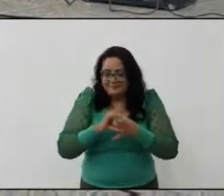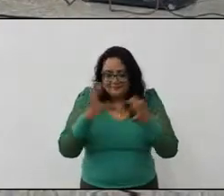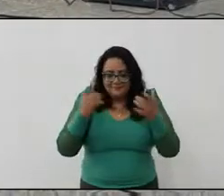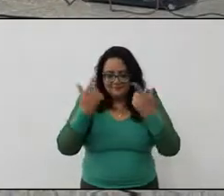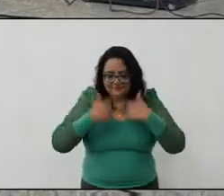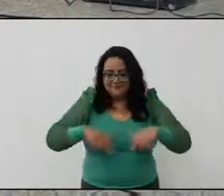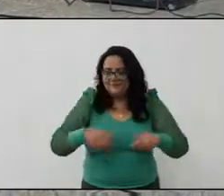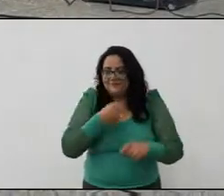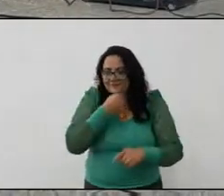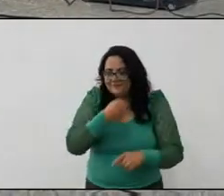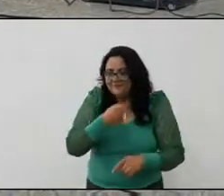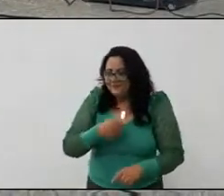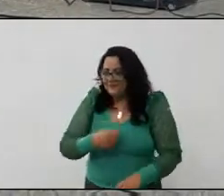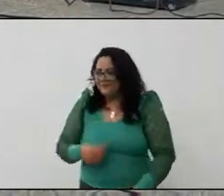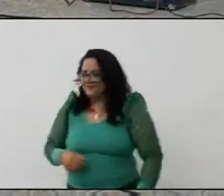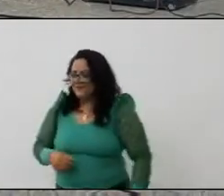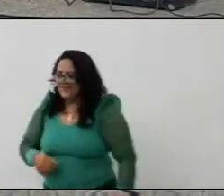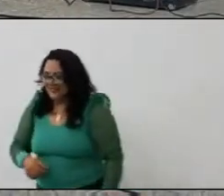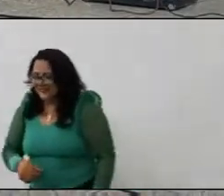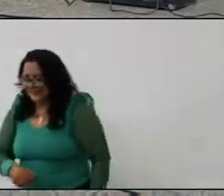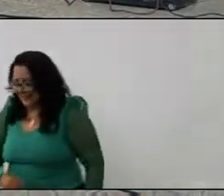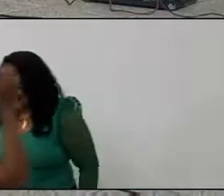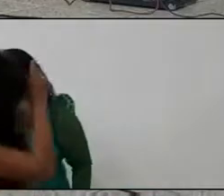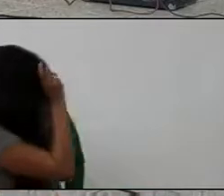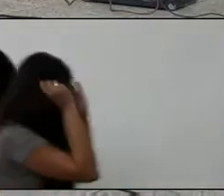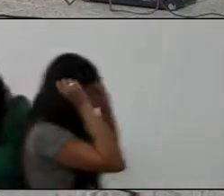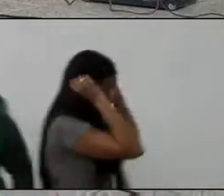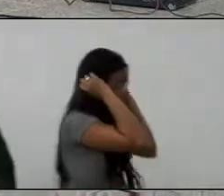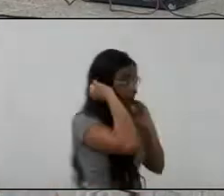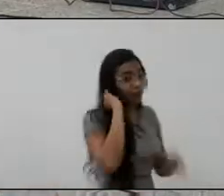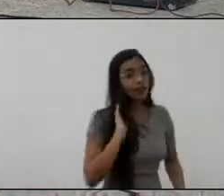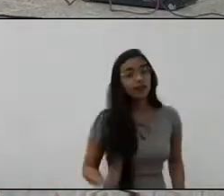usar à vontade. Vai, meu amado.